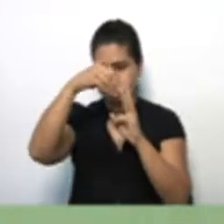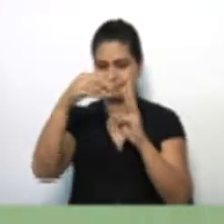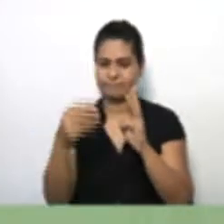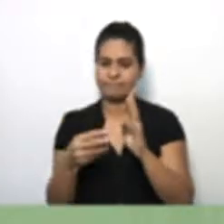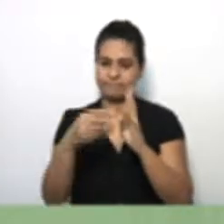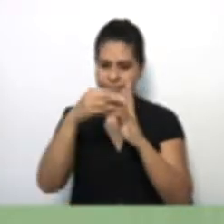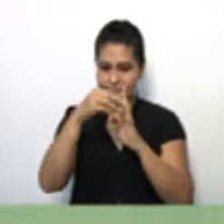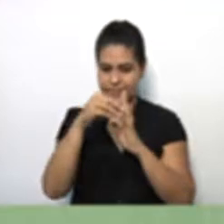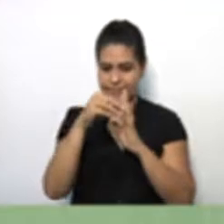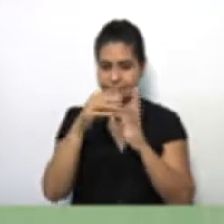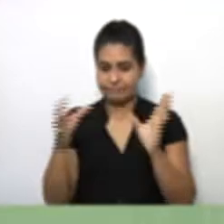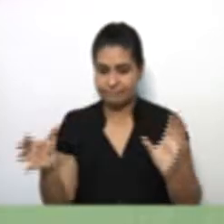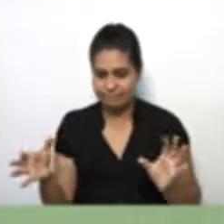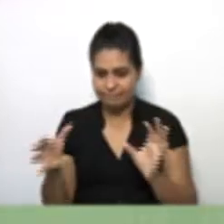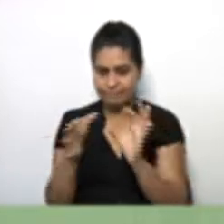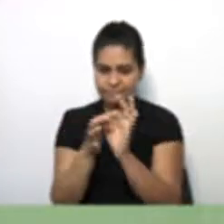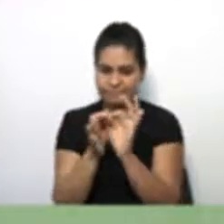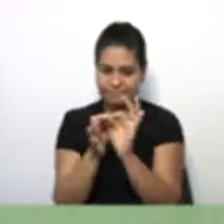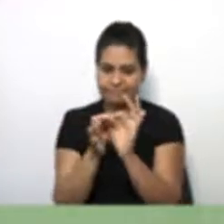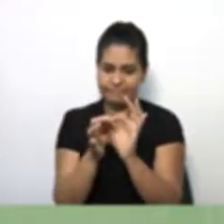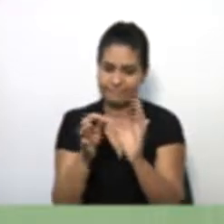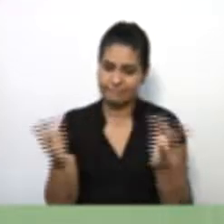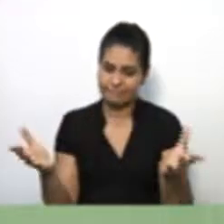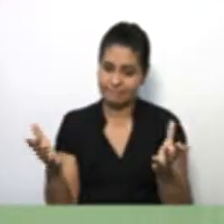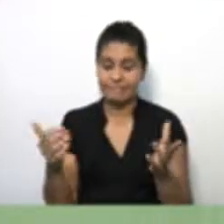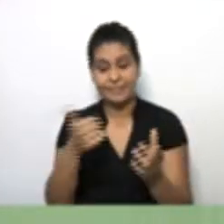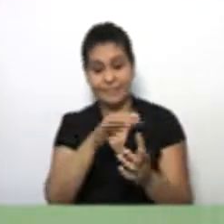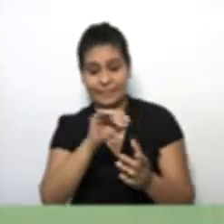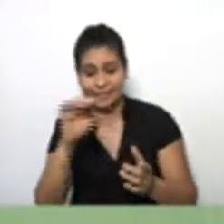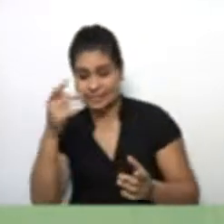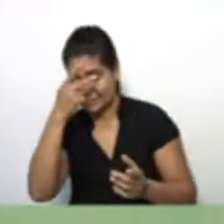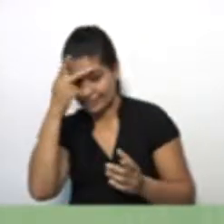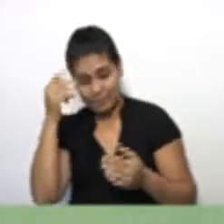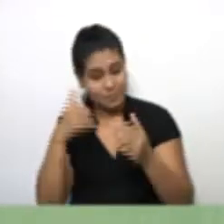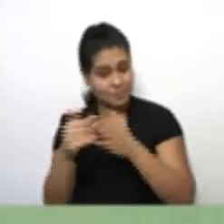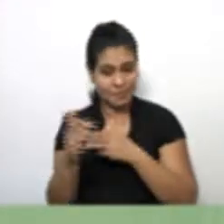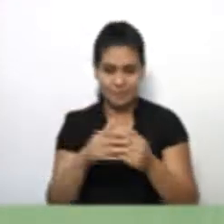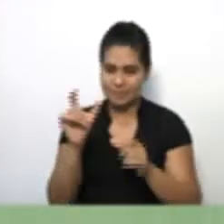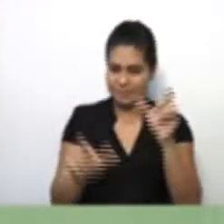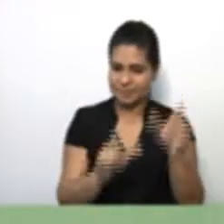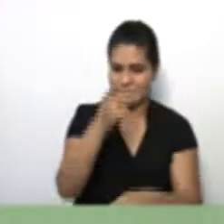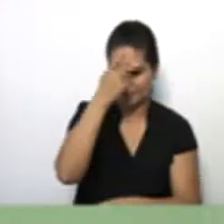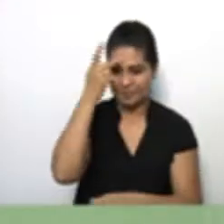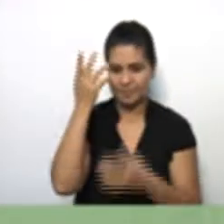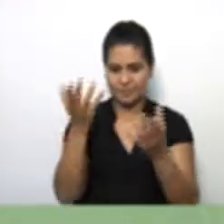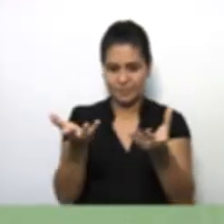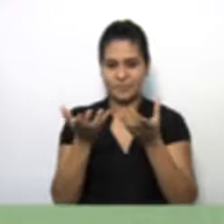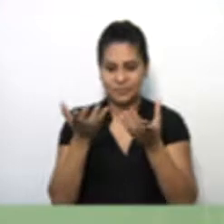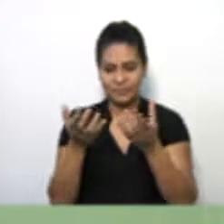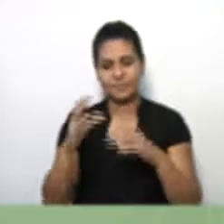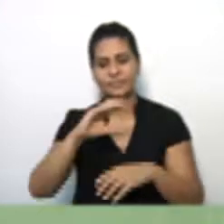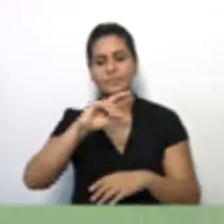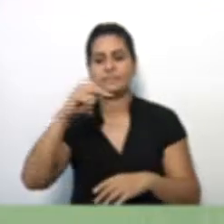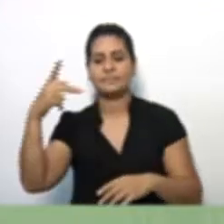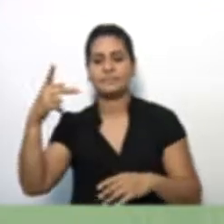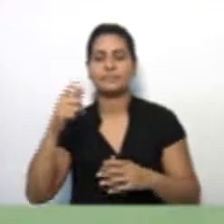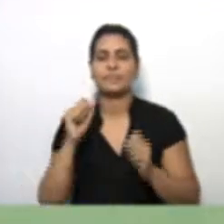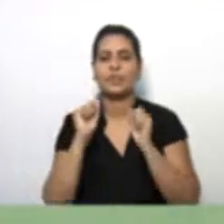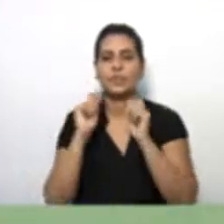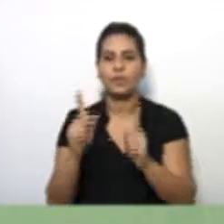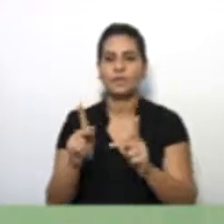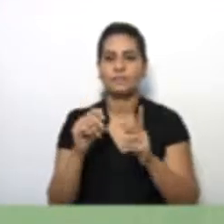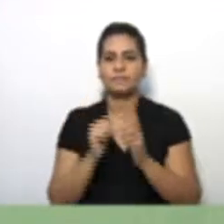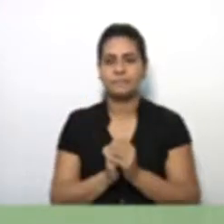um, e mais um, né? E mais 100 e quantos você quiser na sua cooperativa. Tá ok?